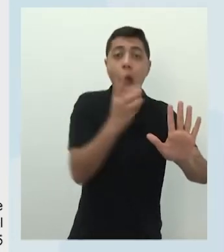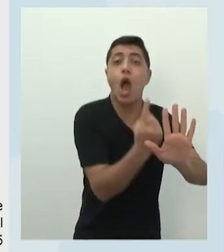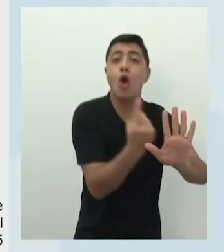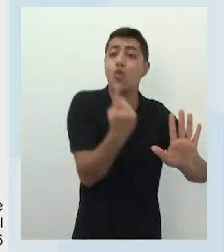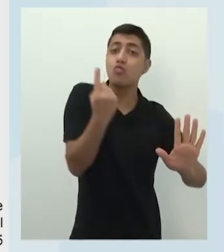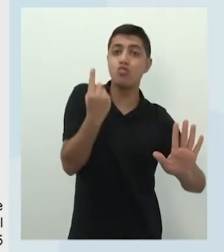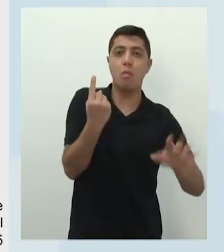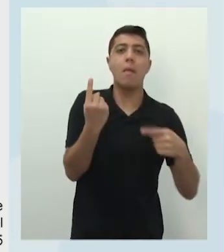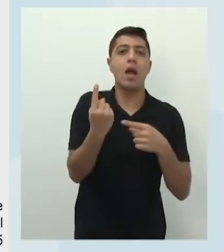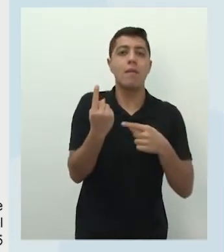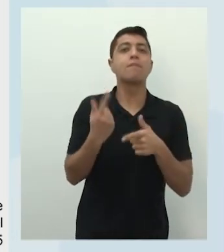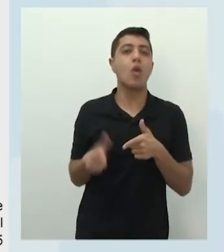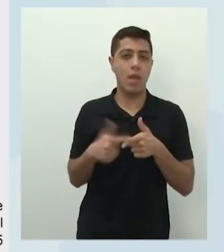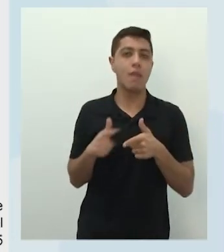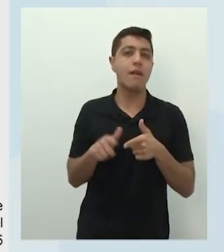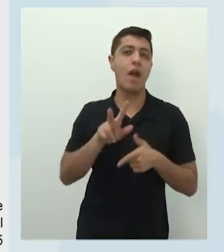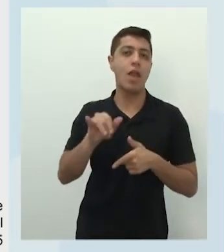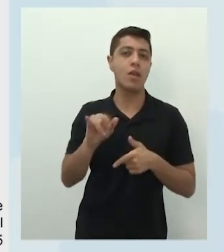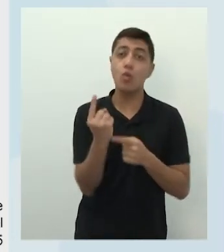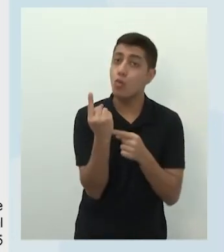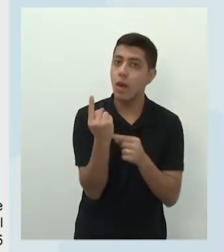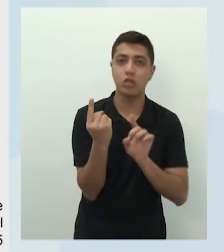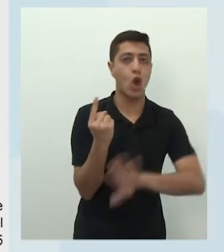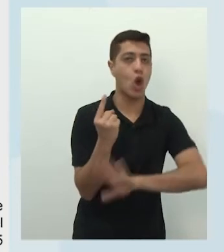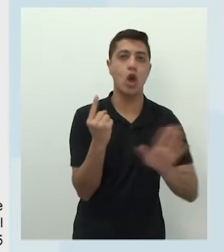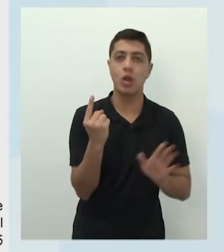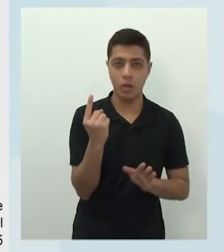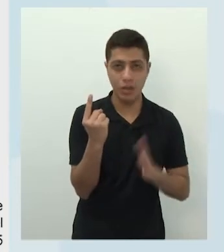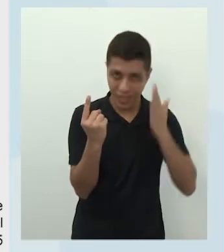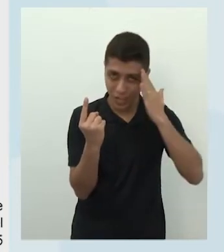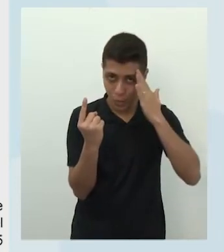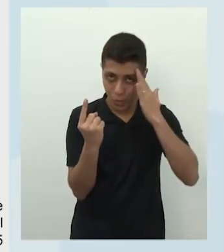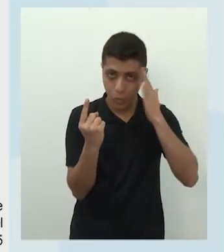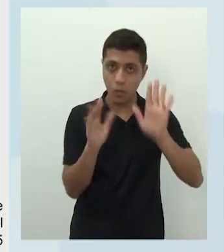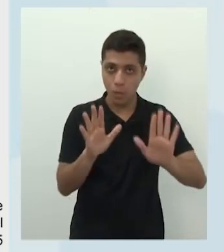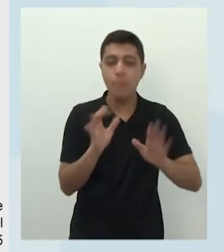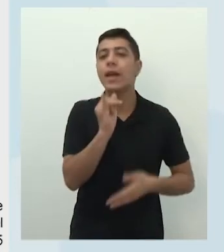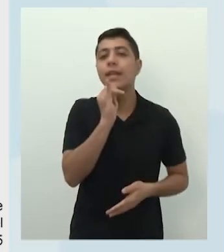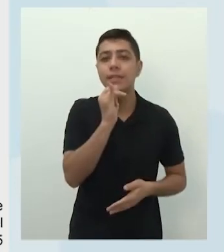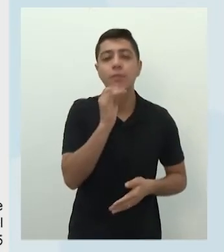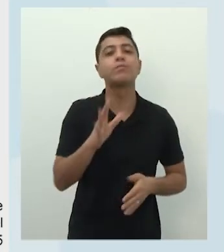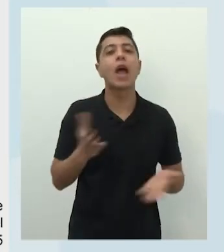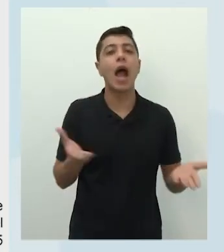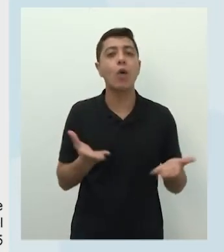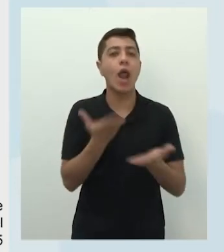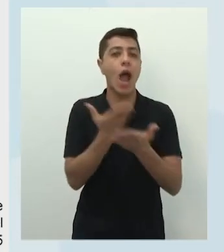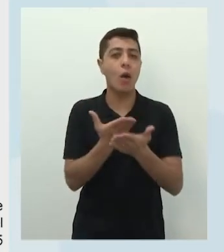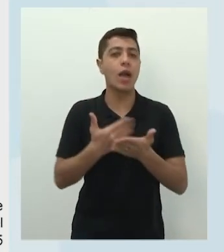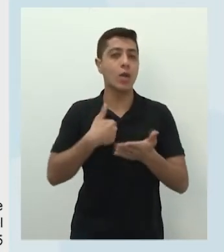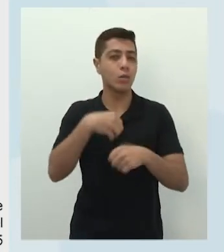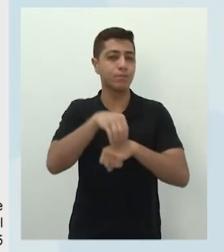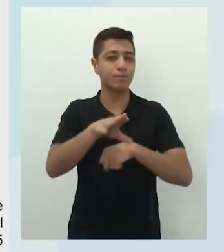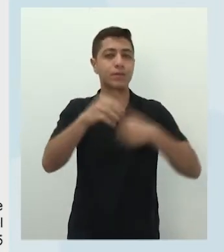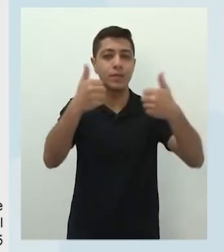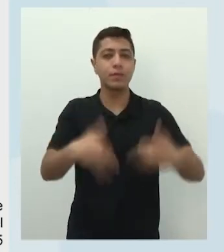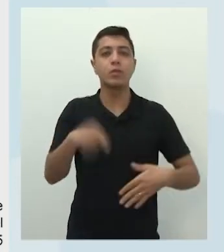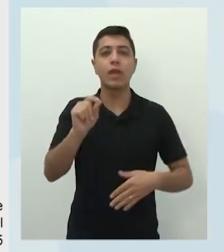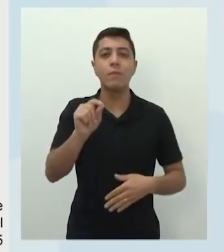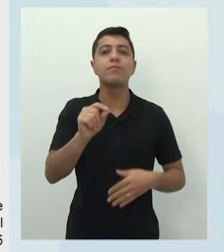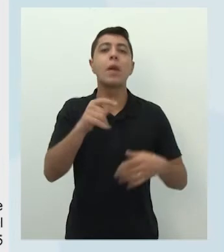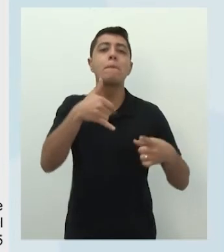aula a estatística, por exemplo, de bullying, ela é maior que a de cyberbullying. Se eu trago para vocês a estatística de